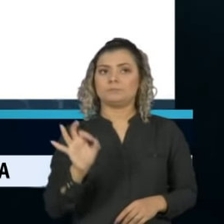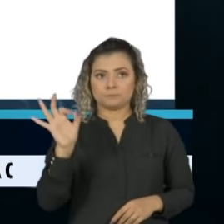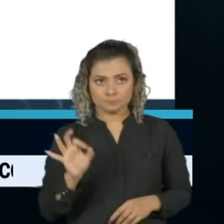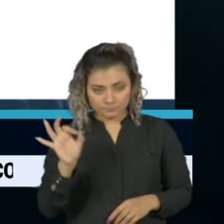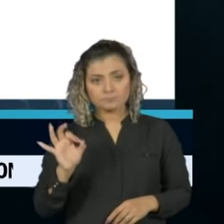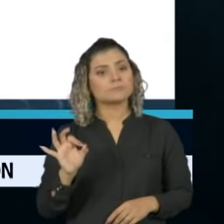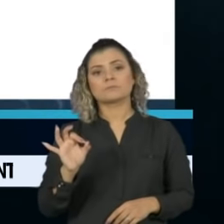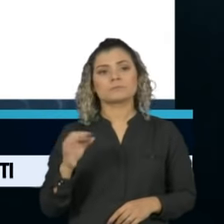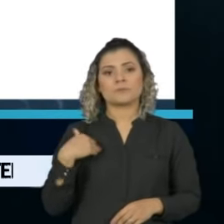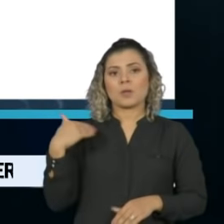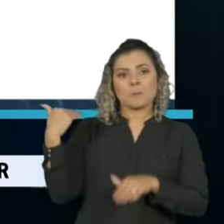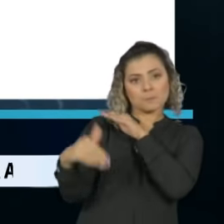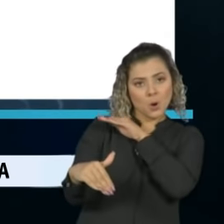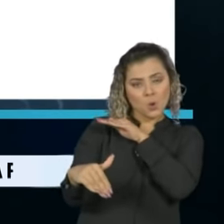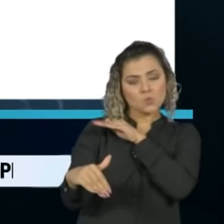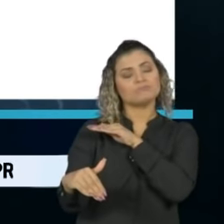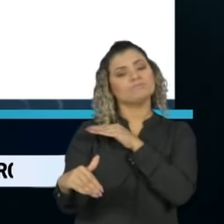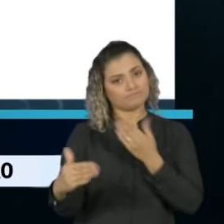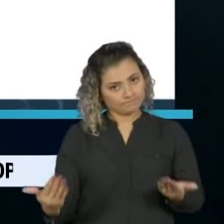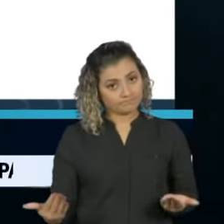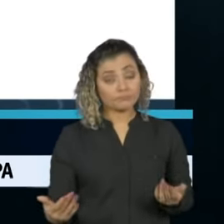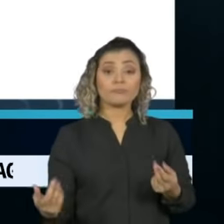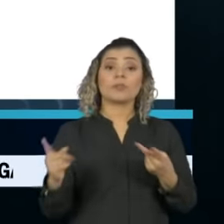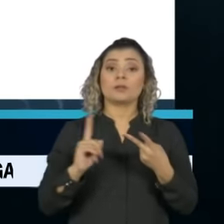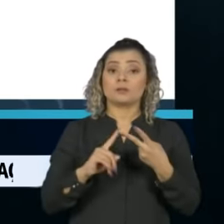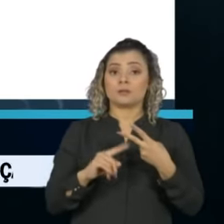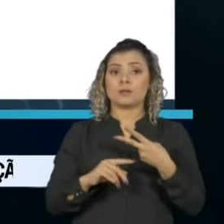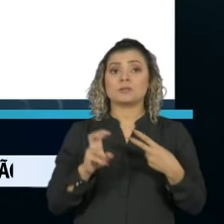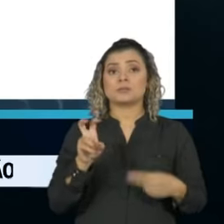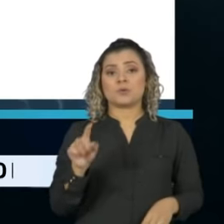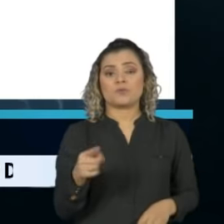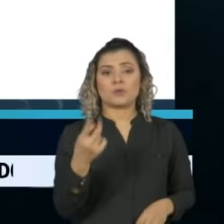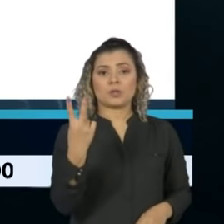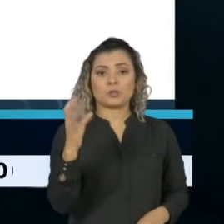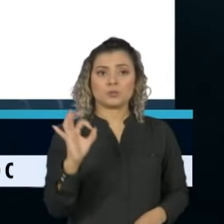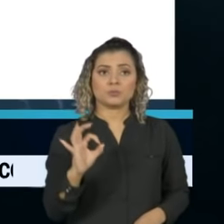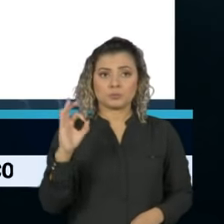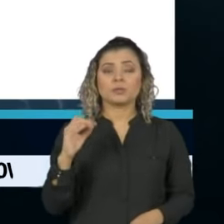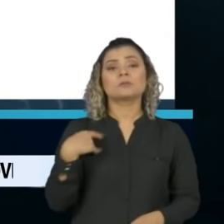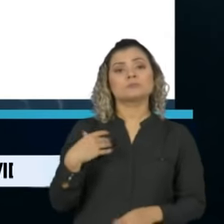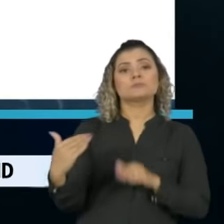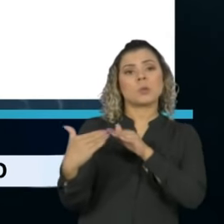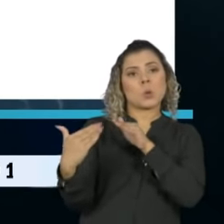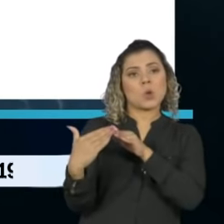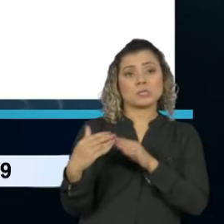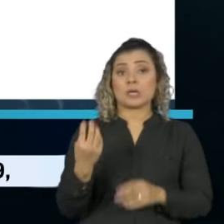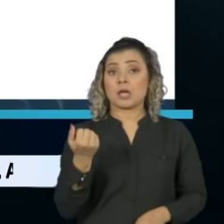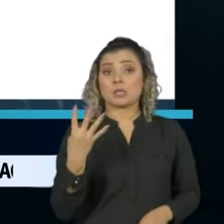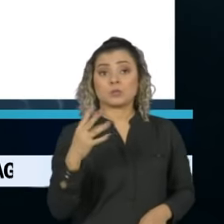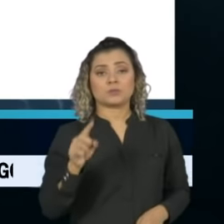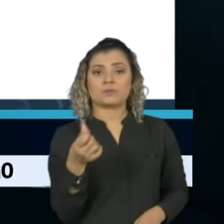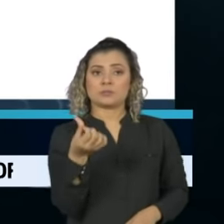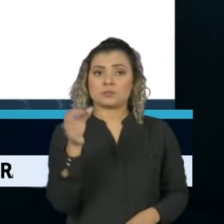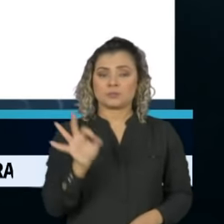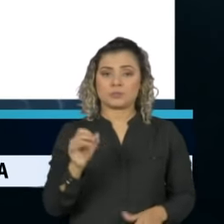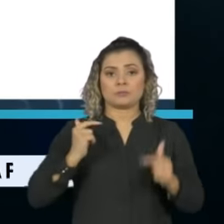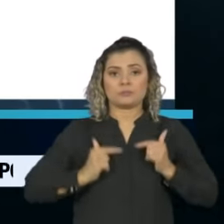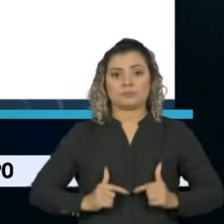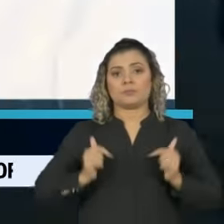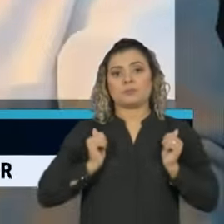80,2% das publicações tinham menções negativas, 5,2% positivas e